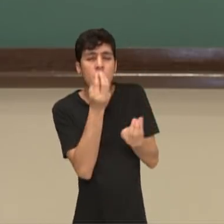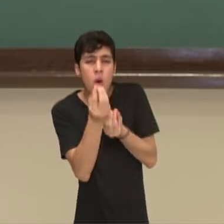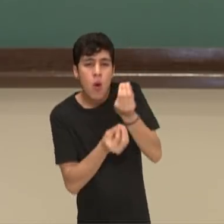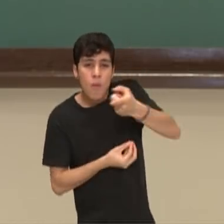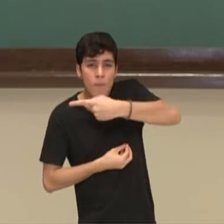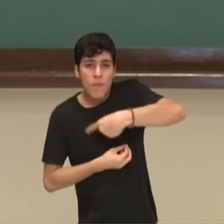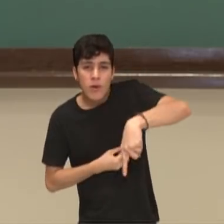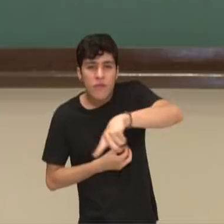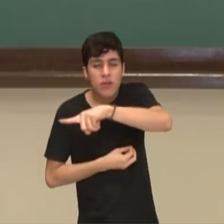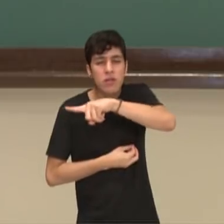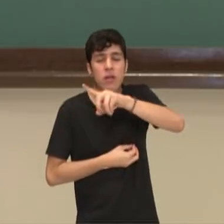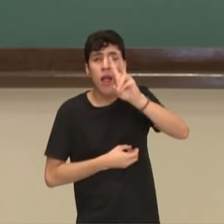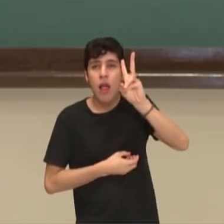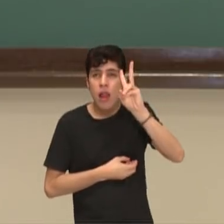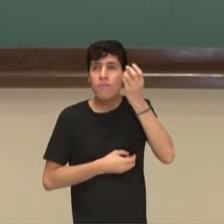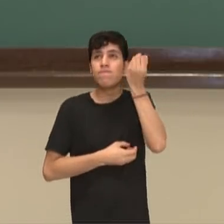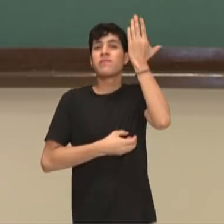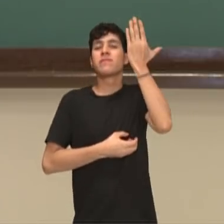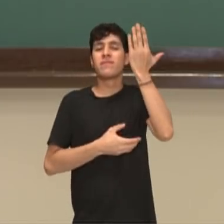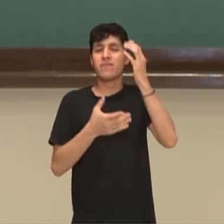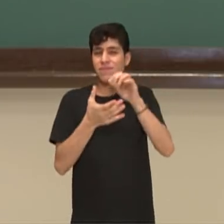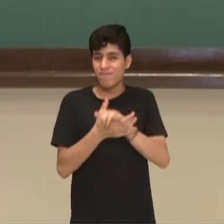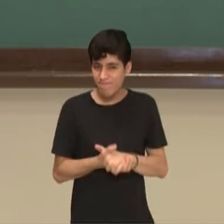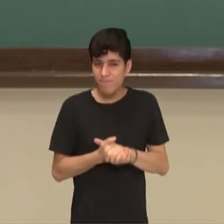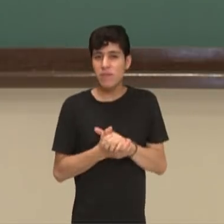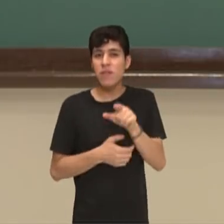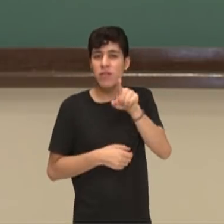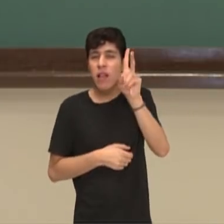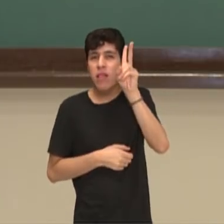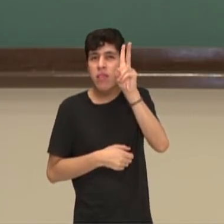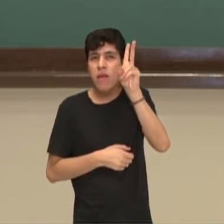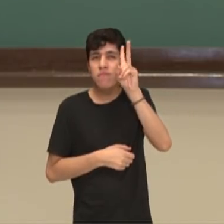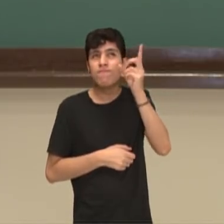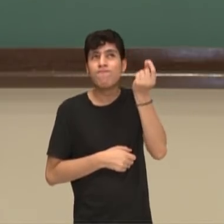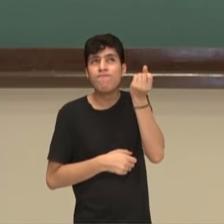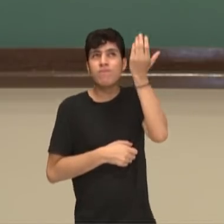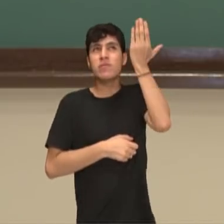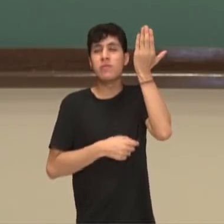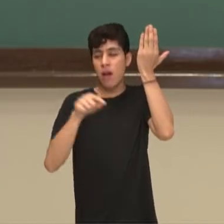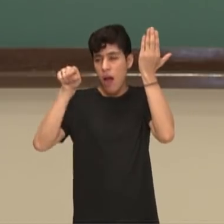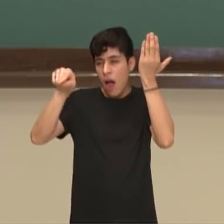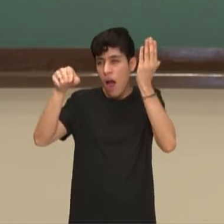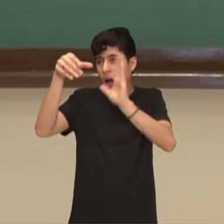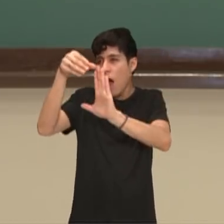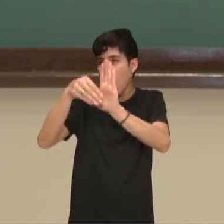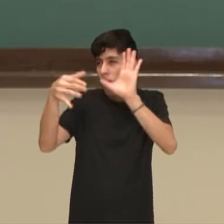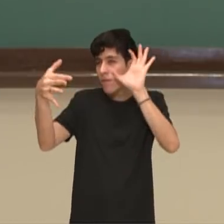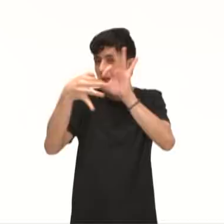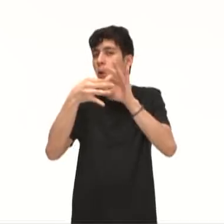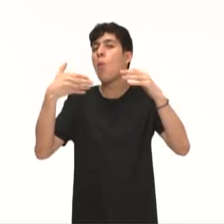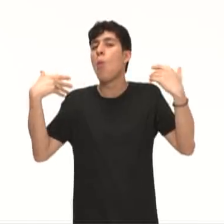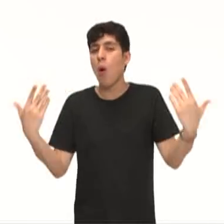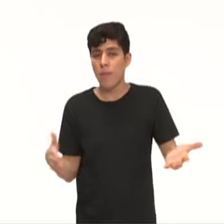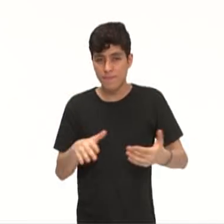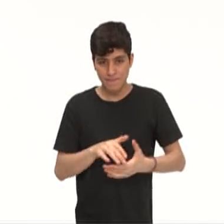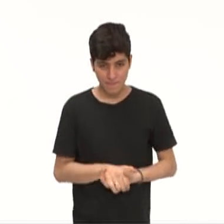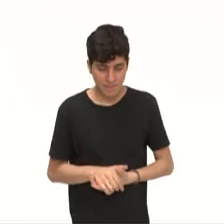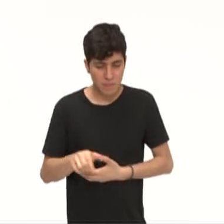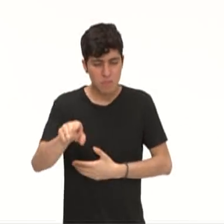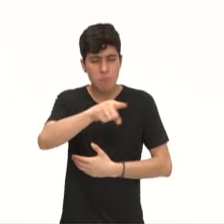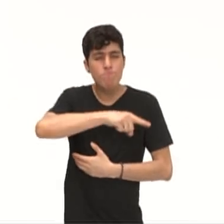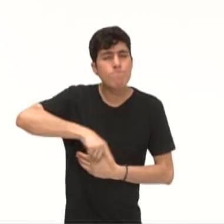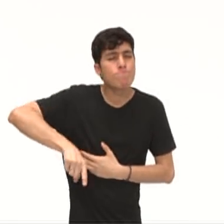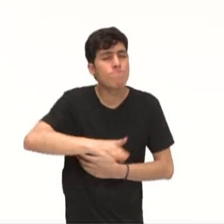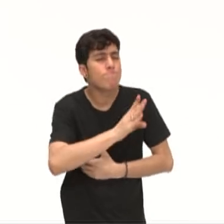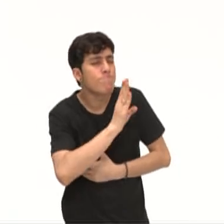com que você lembre, tente buscar na sua lembrança alguma coisa que remete a esse conteúdo. Olha lá, você já ouviu falar